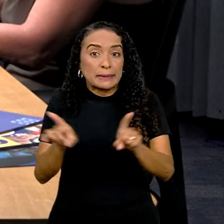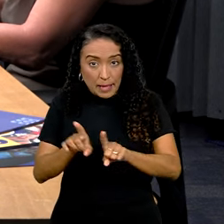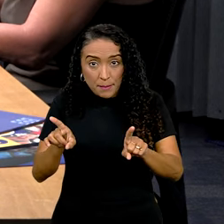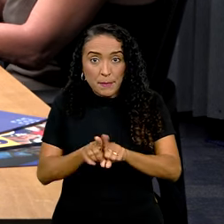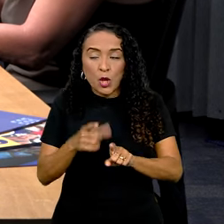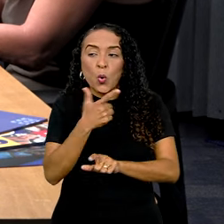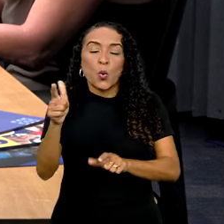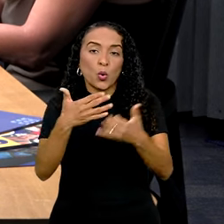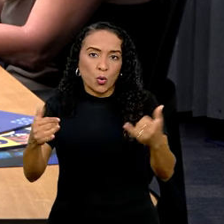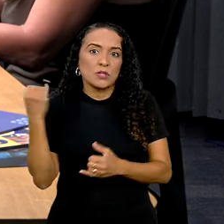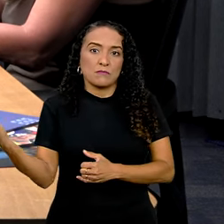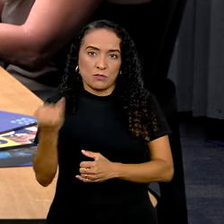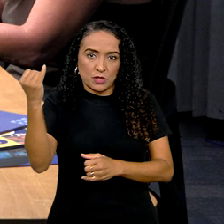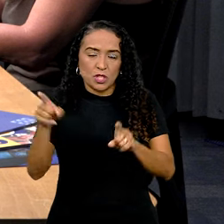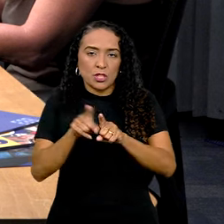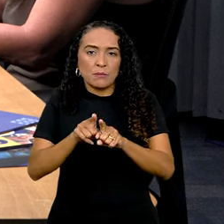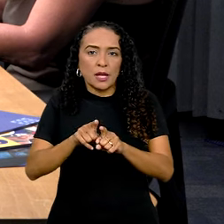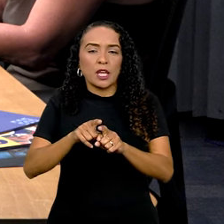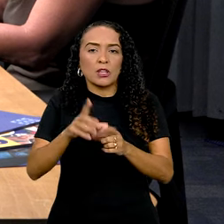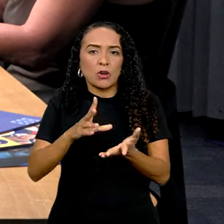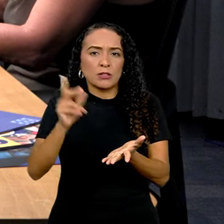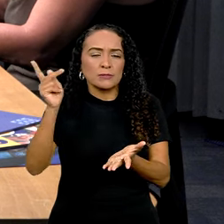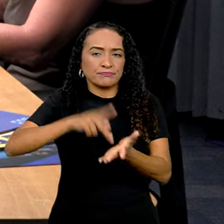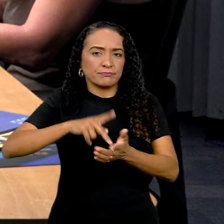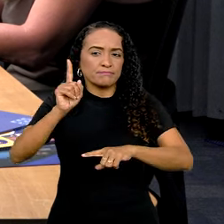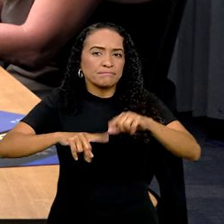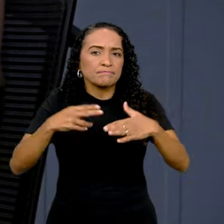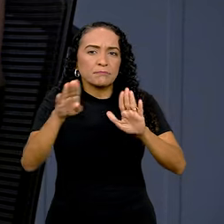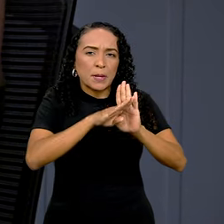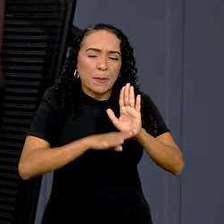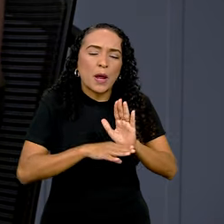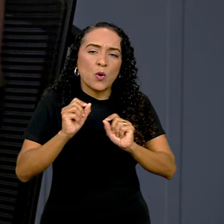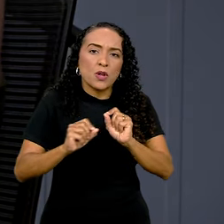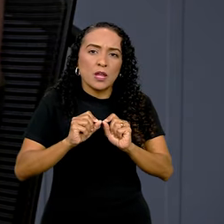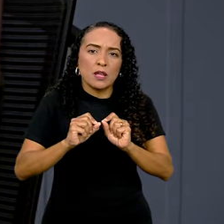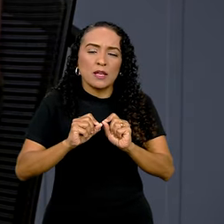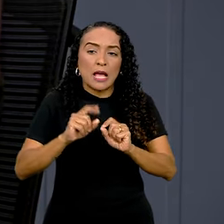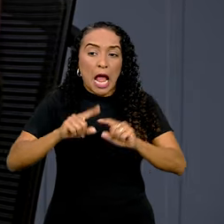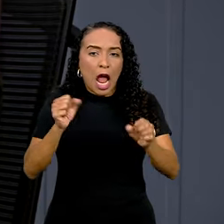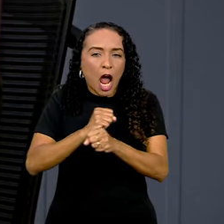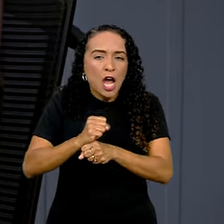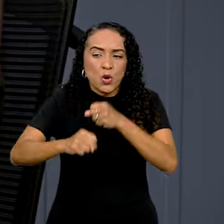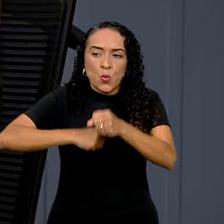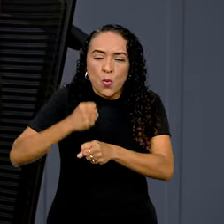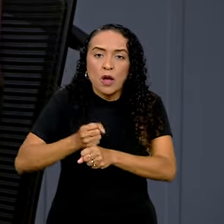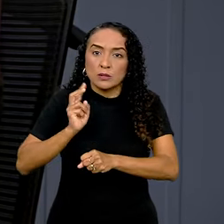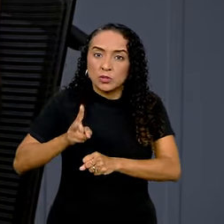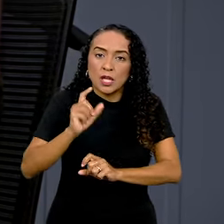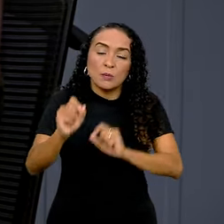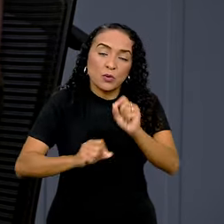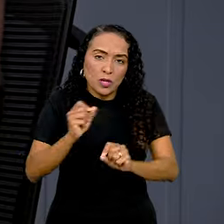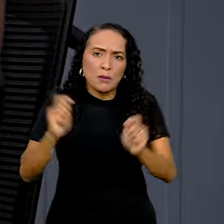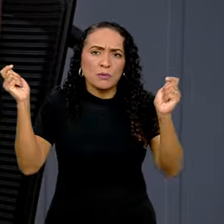dessa uma outra coisa importante que a gente estabeleceu Esse instrumento como um instrumento anual para que a gente todos os